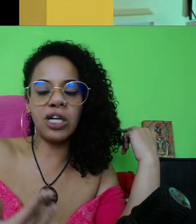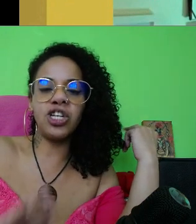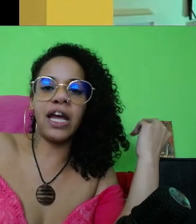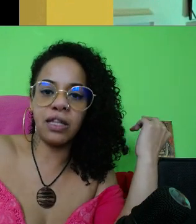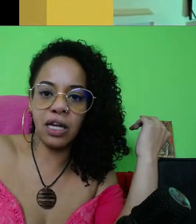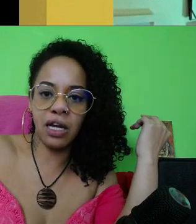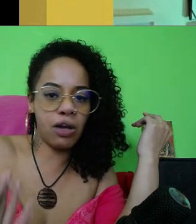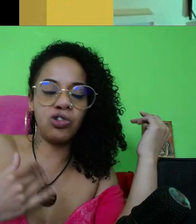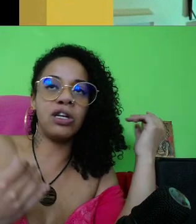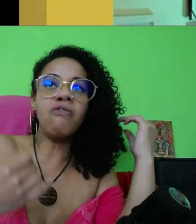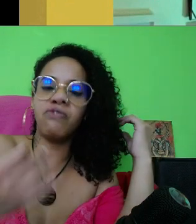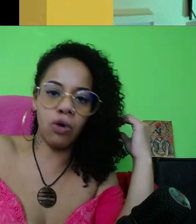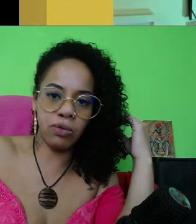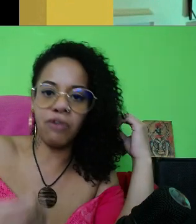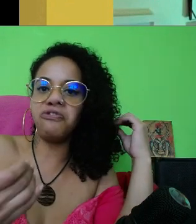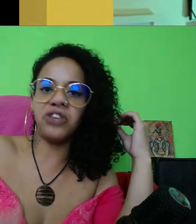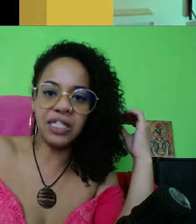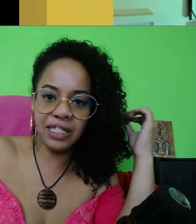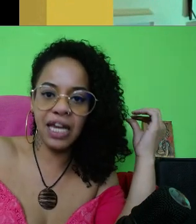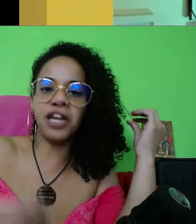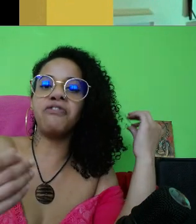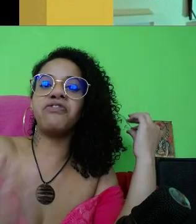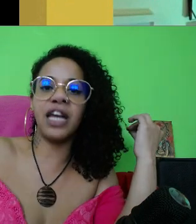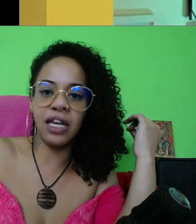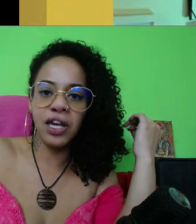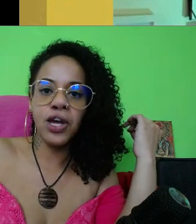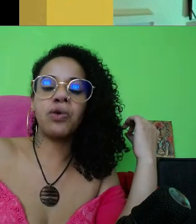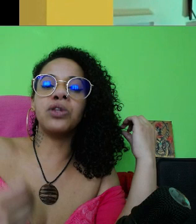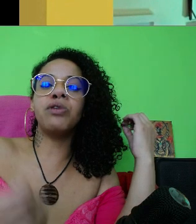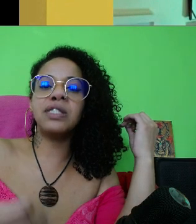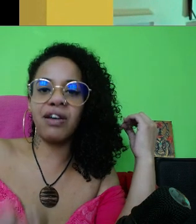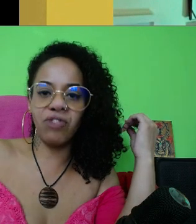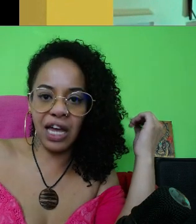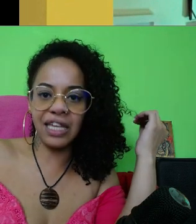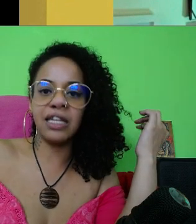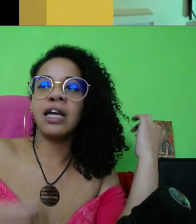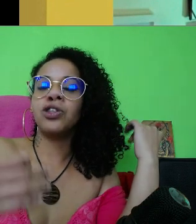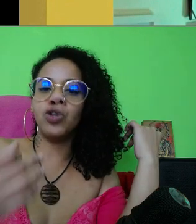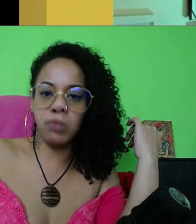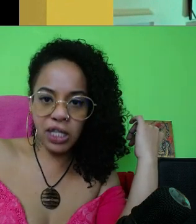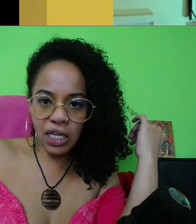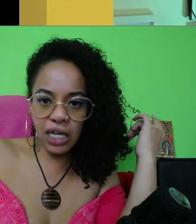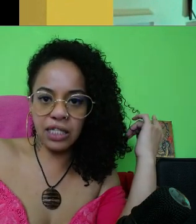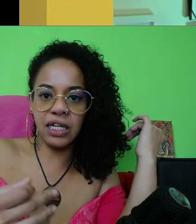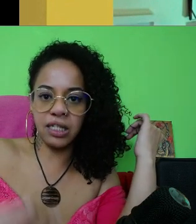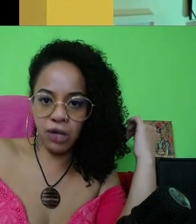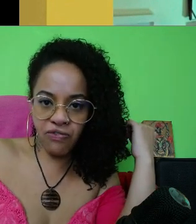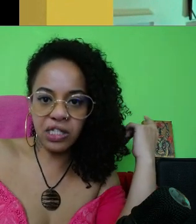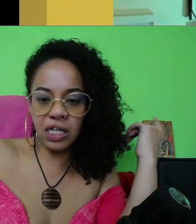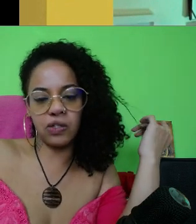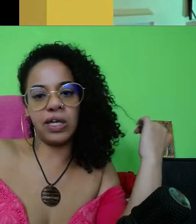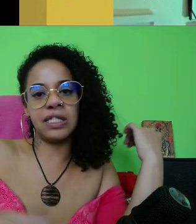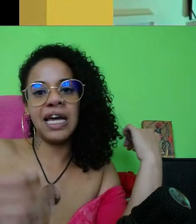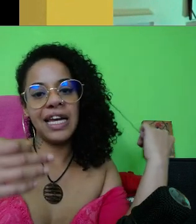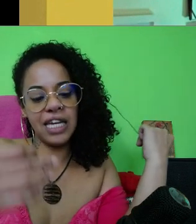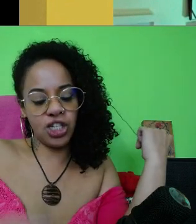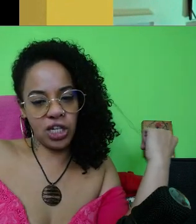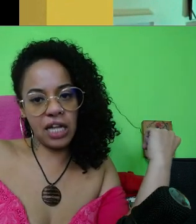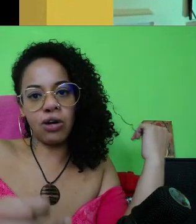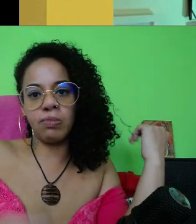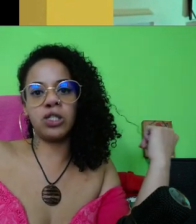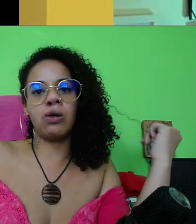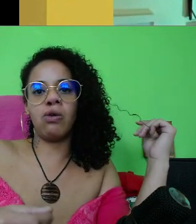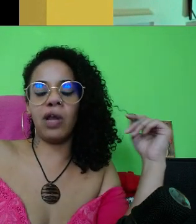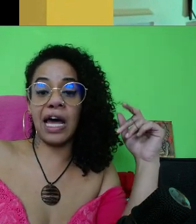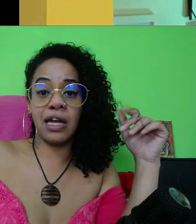couro com a direita eu não vou não fiz e não farei quando eu estava lá em 2013 nas manifestações e